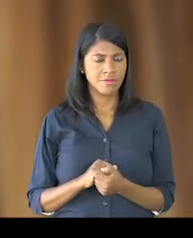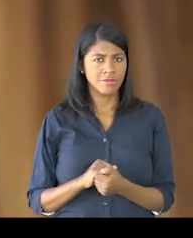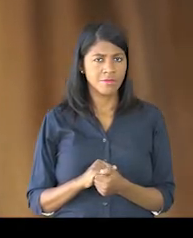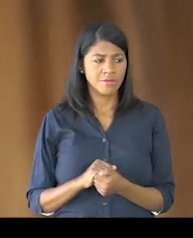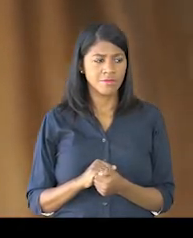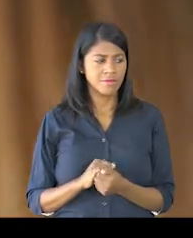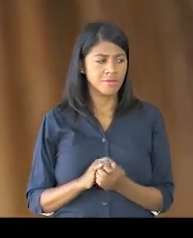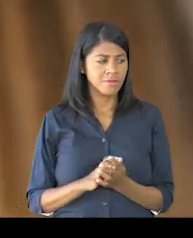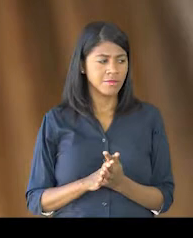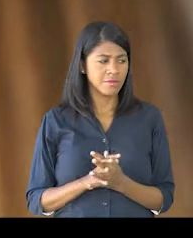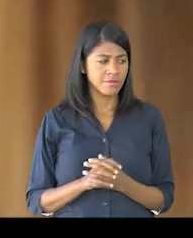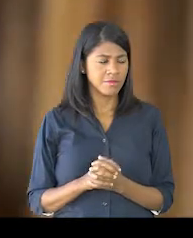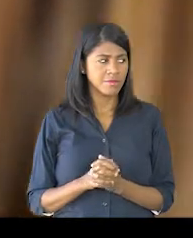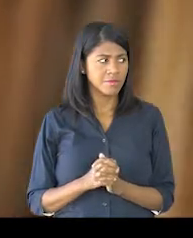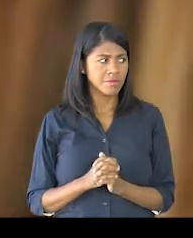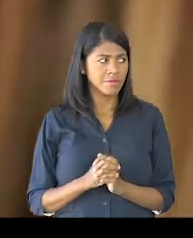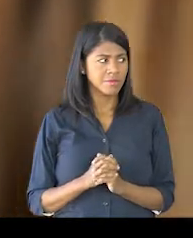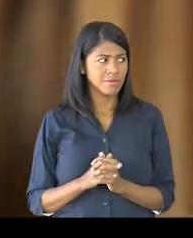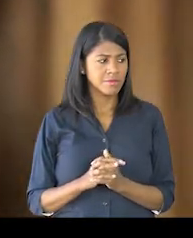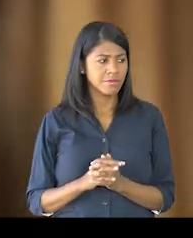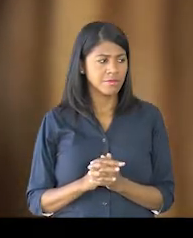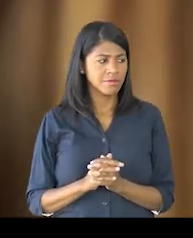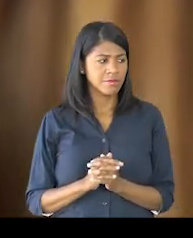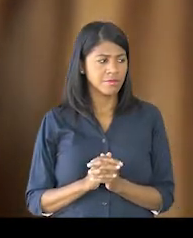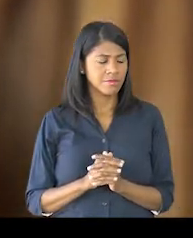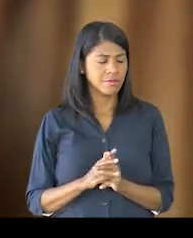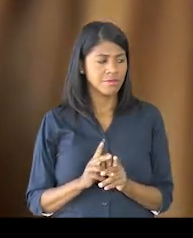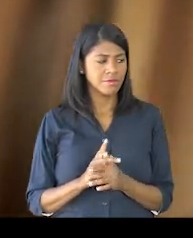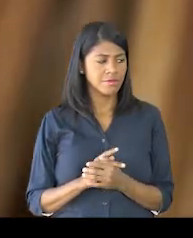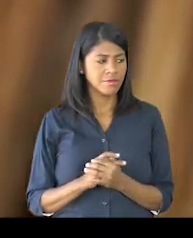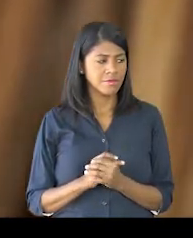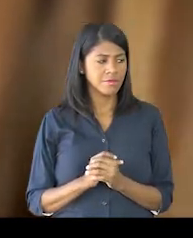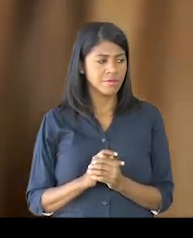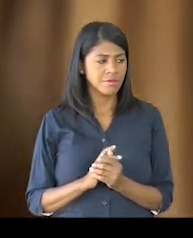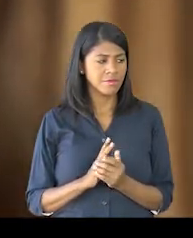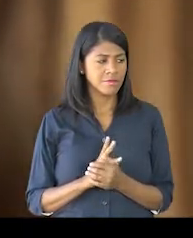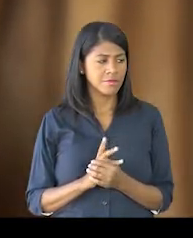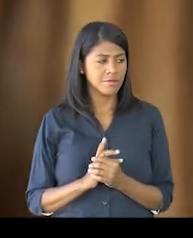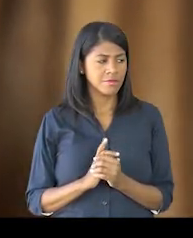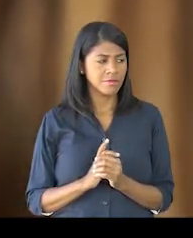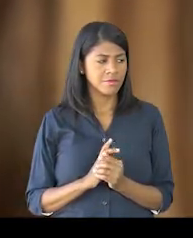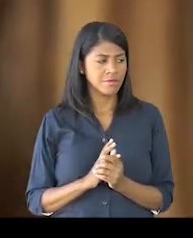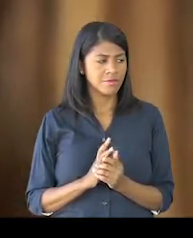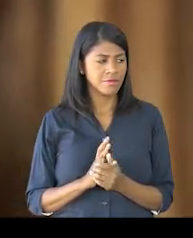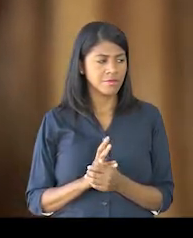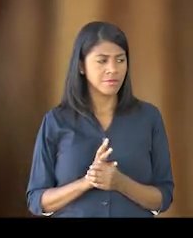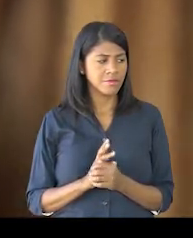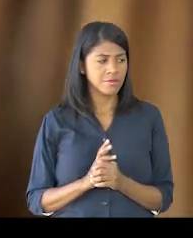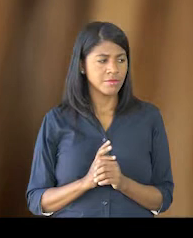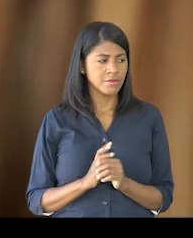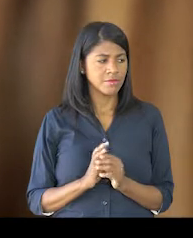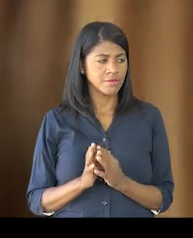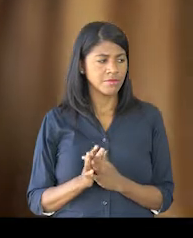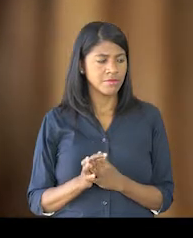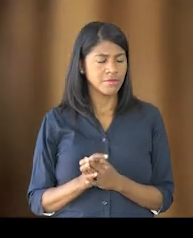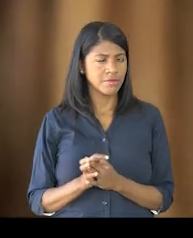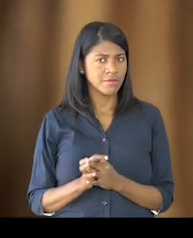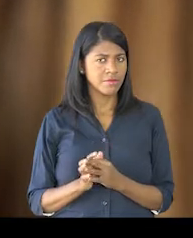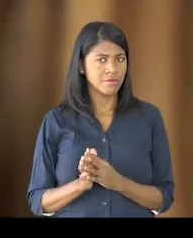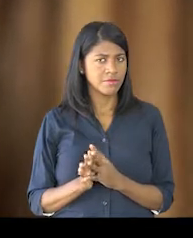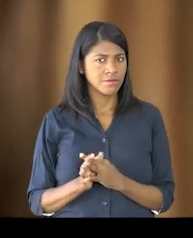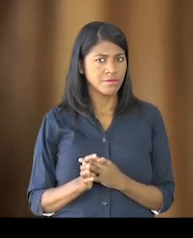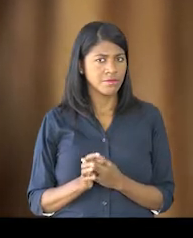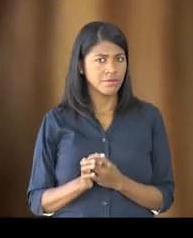informações que estruturem você, que gerem para você uma visão melhor. O que que vocês estão fazendo para poder terem